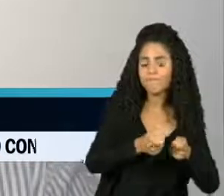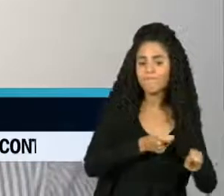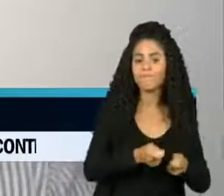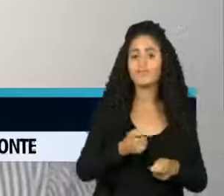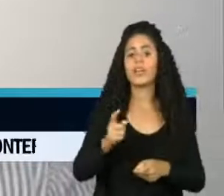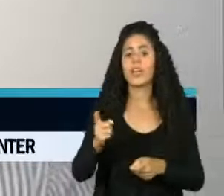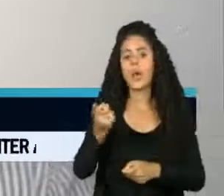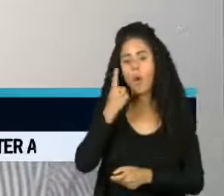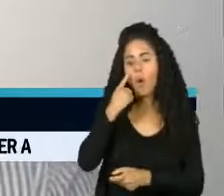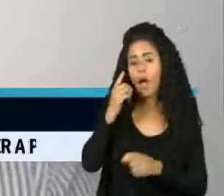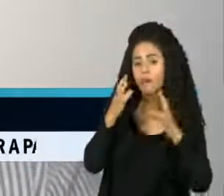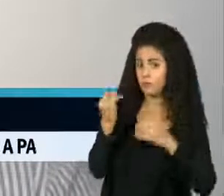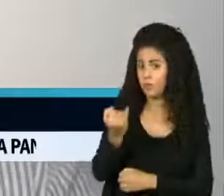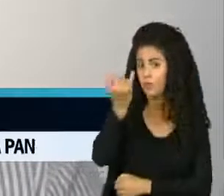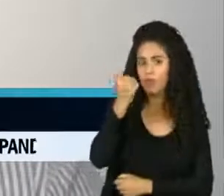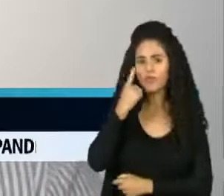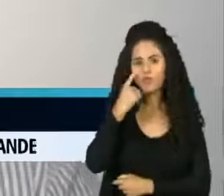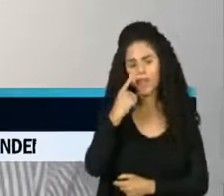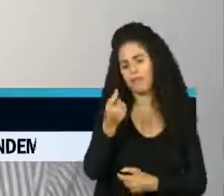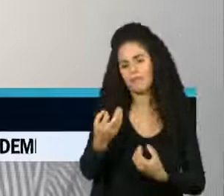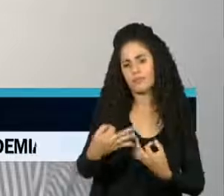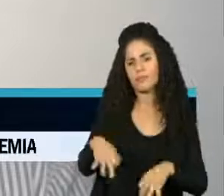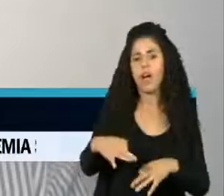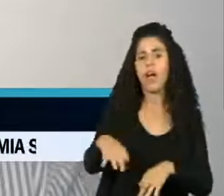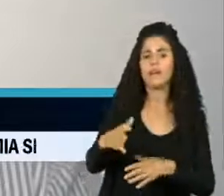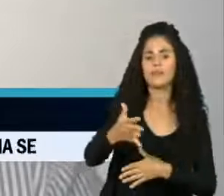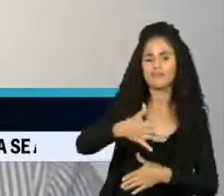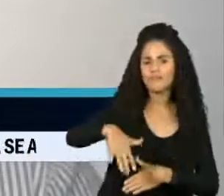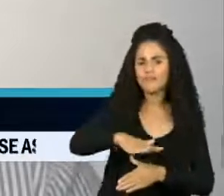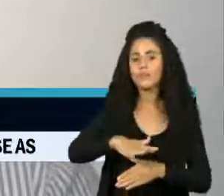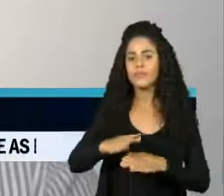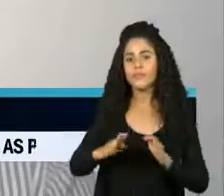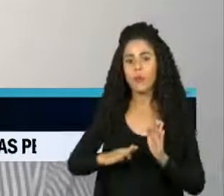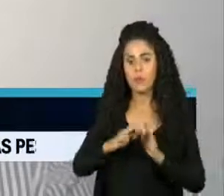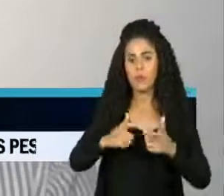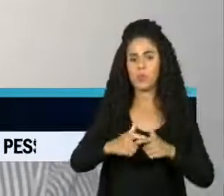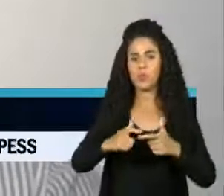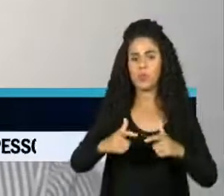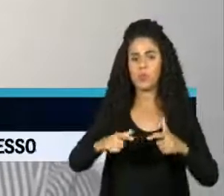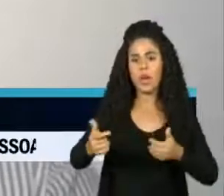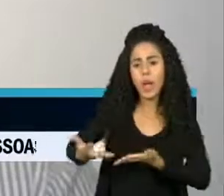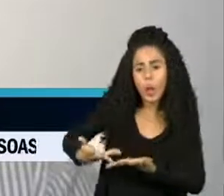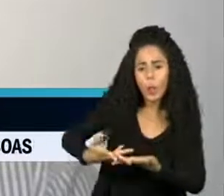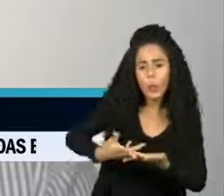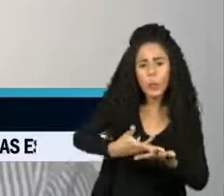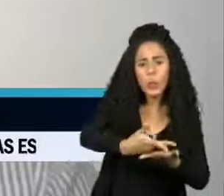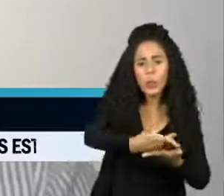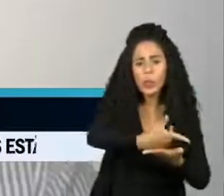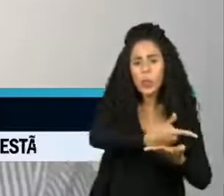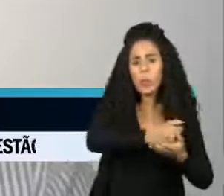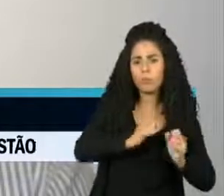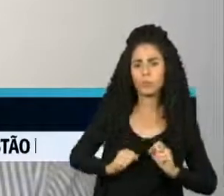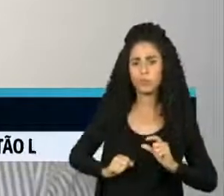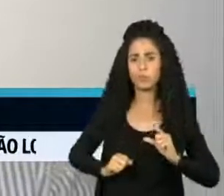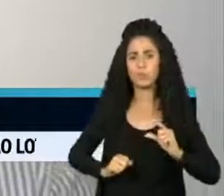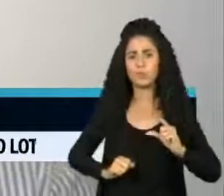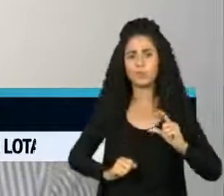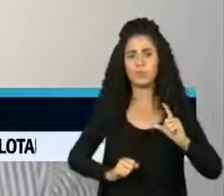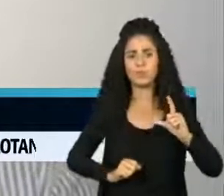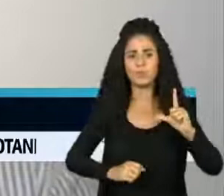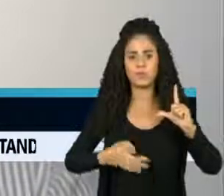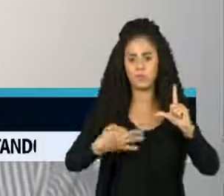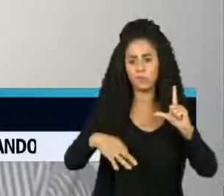tomar como certo esse crescimento da arrecadação, achar que isso vai ser uma coisa constante